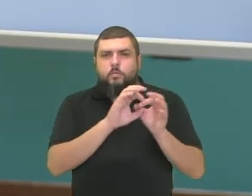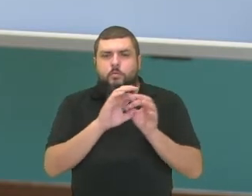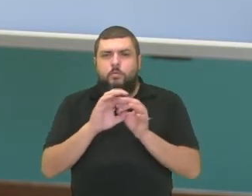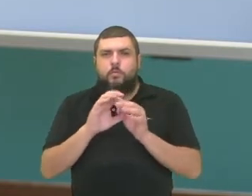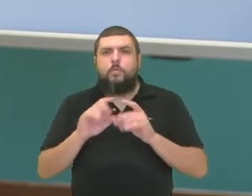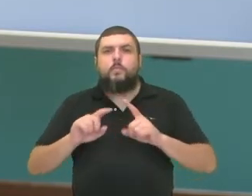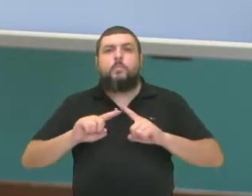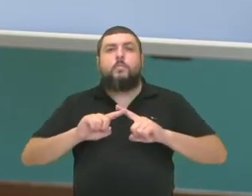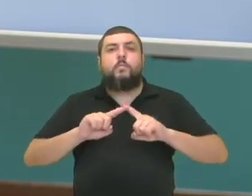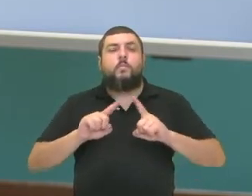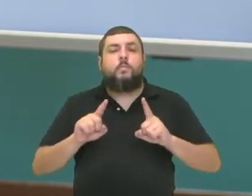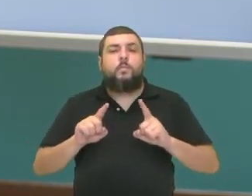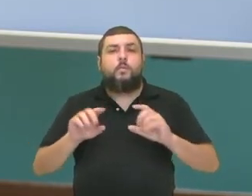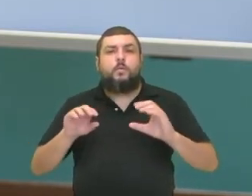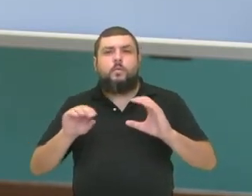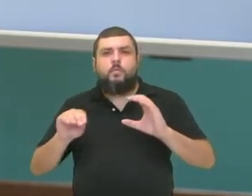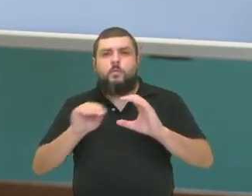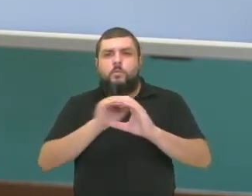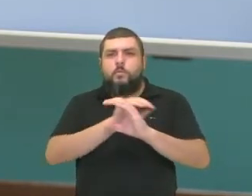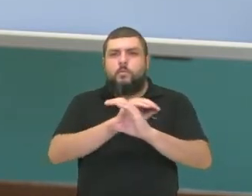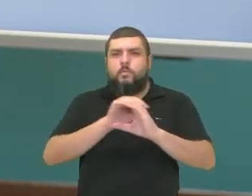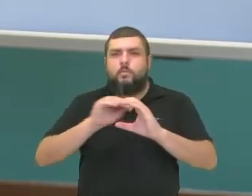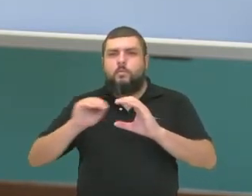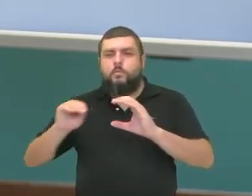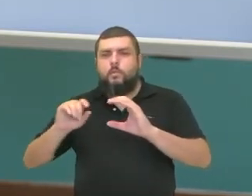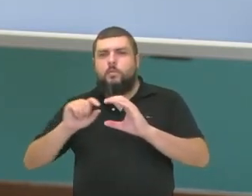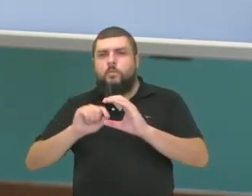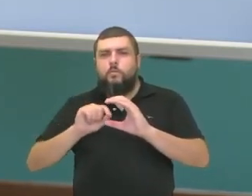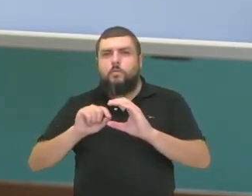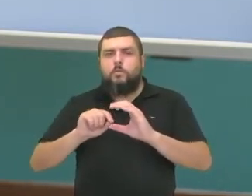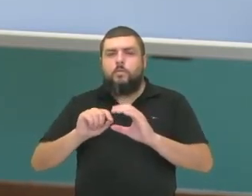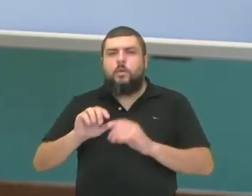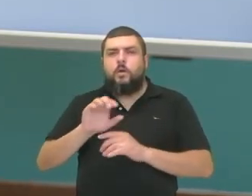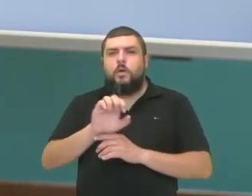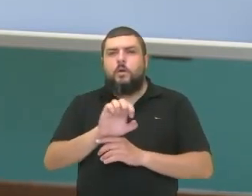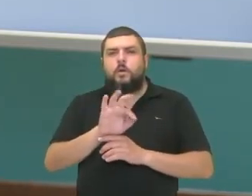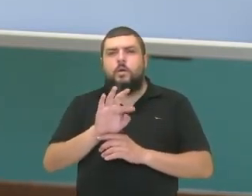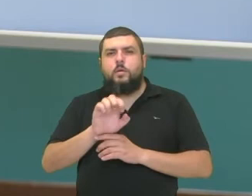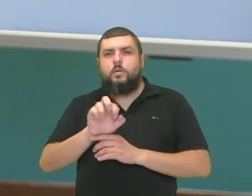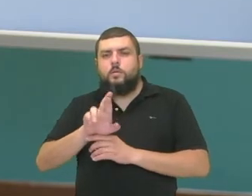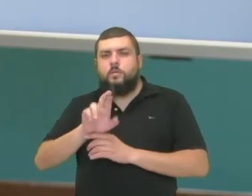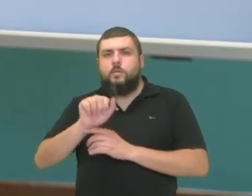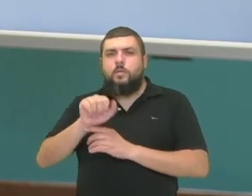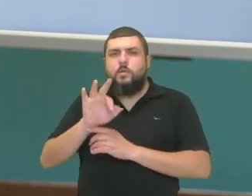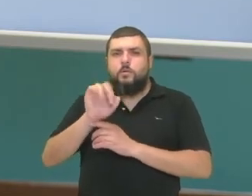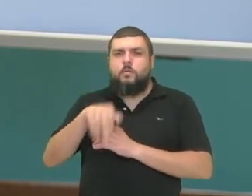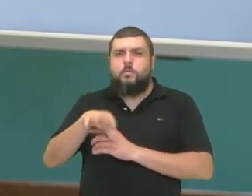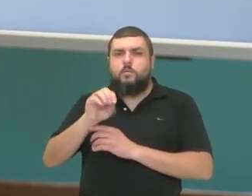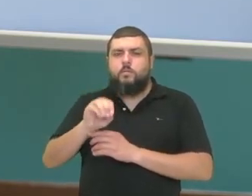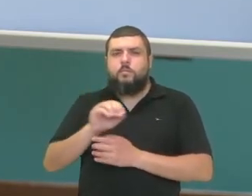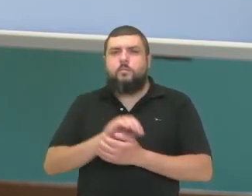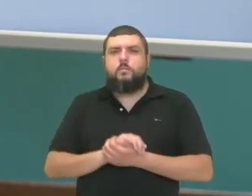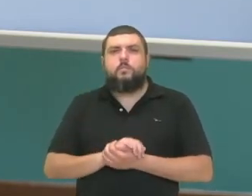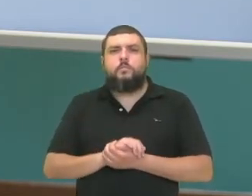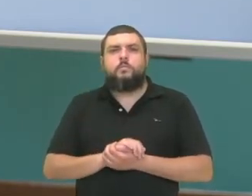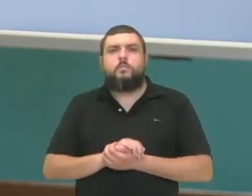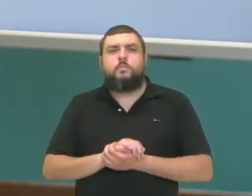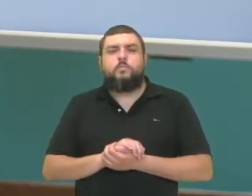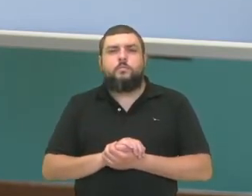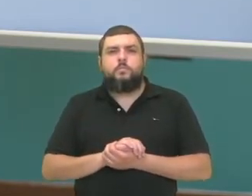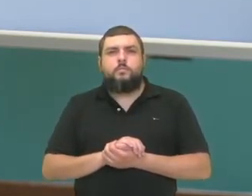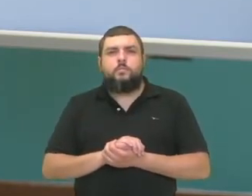diferença na posição de um heteroátomo. Professor, É só